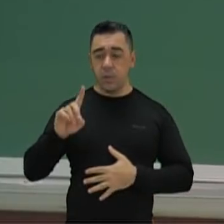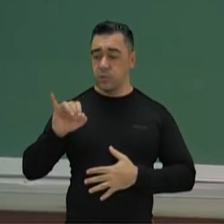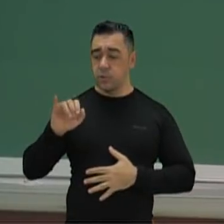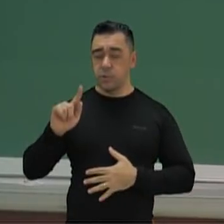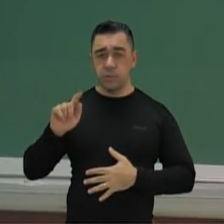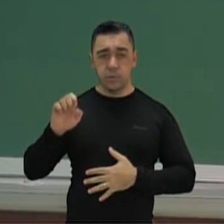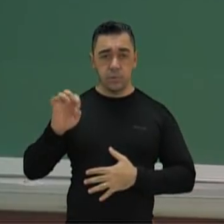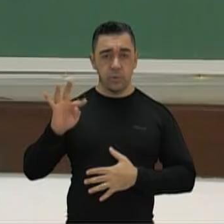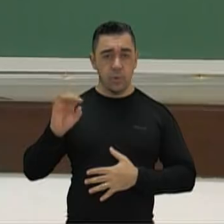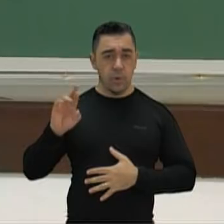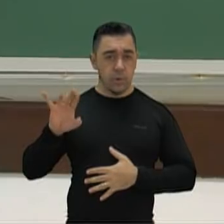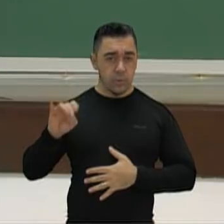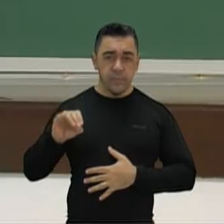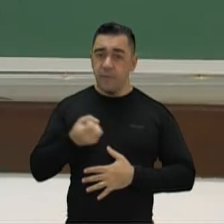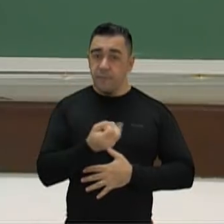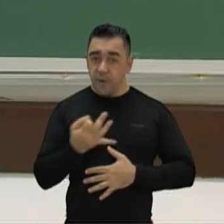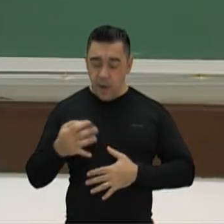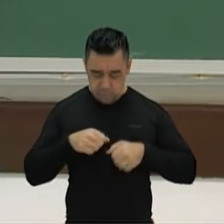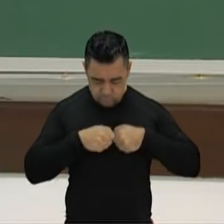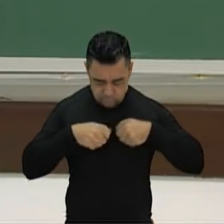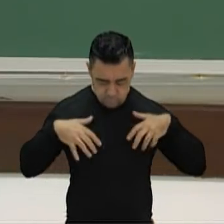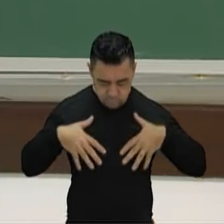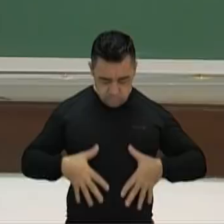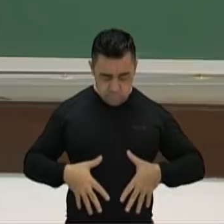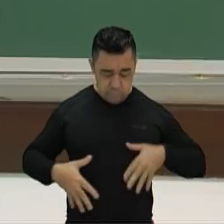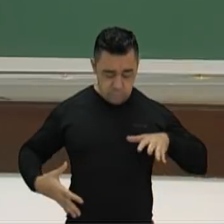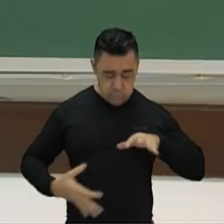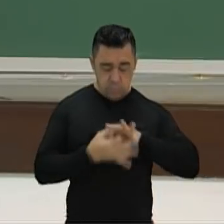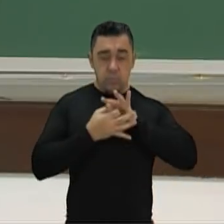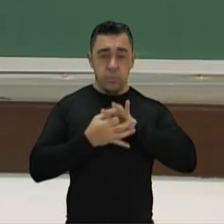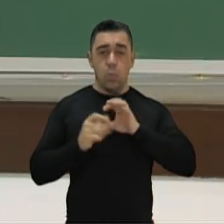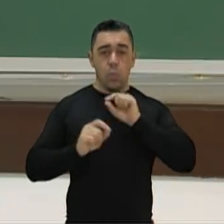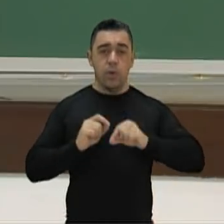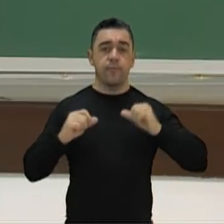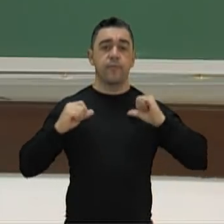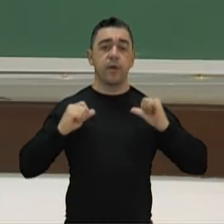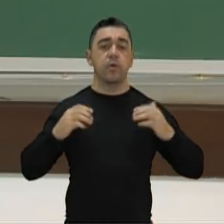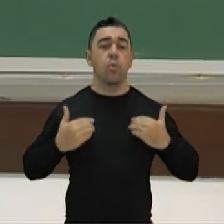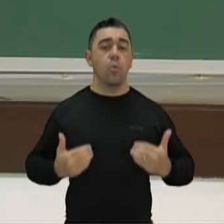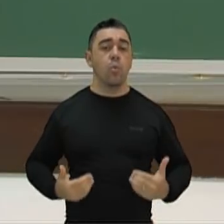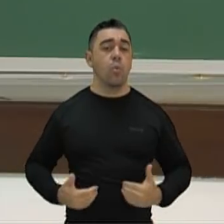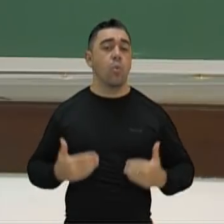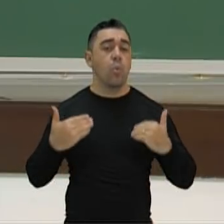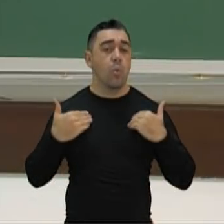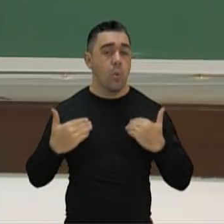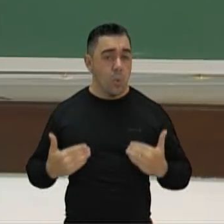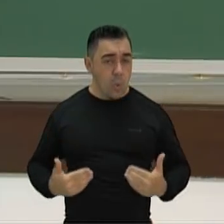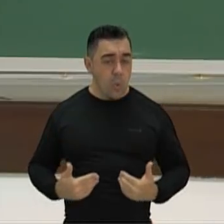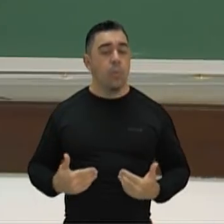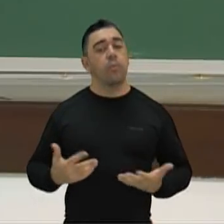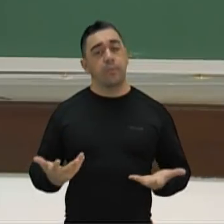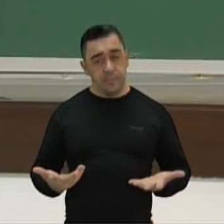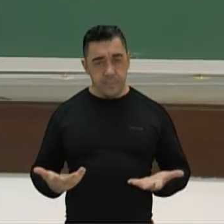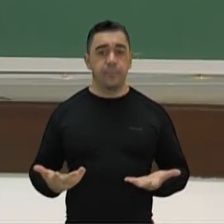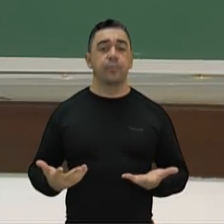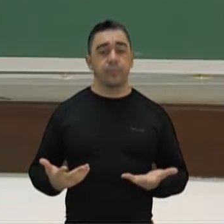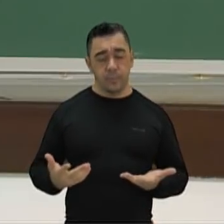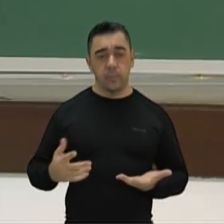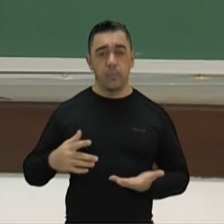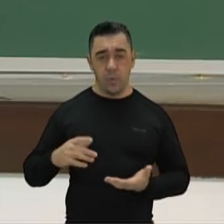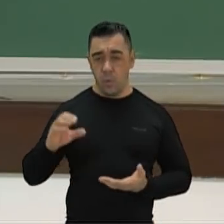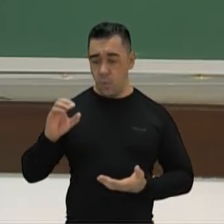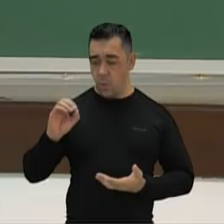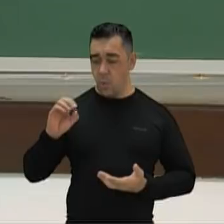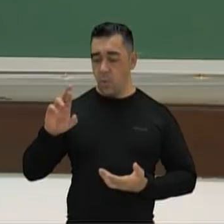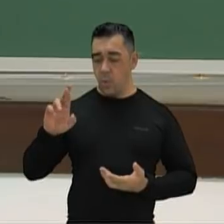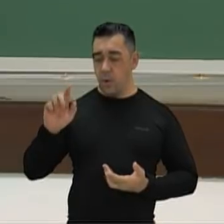vários sistemas precisam se unir para formar um organismo pluricelular. E nesse caso, no